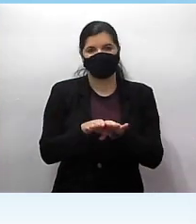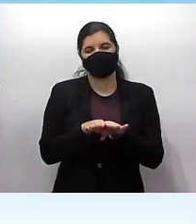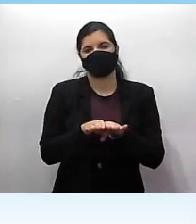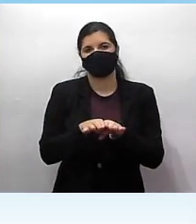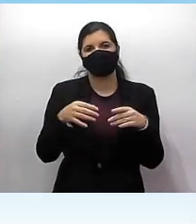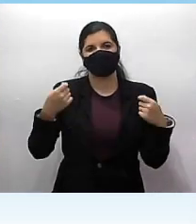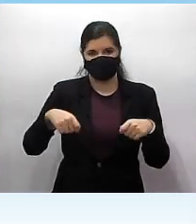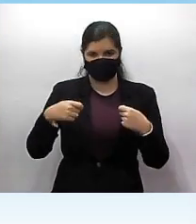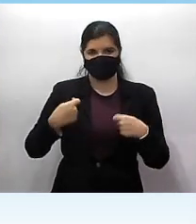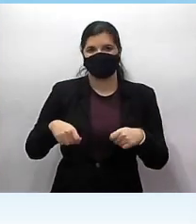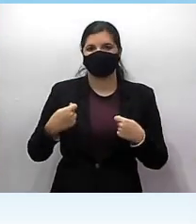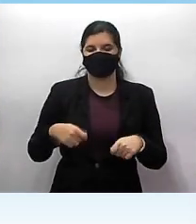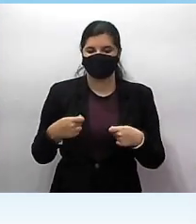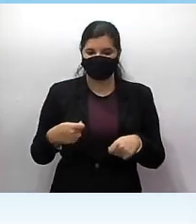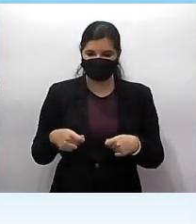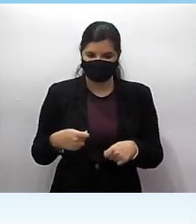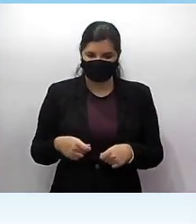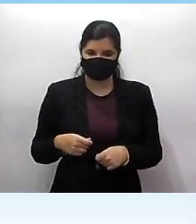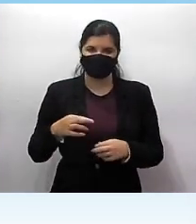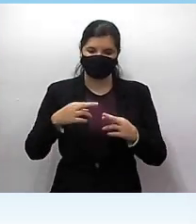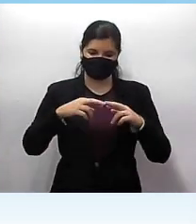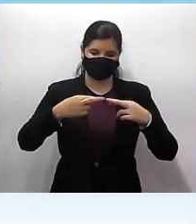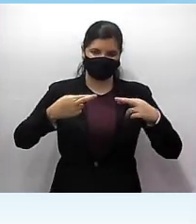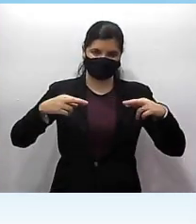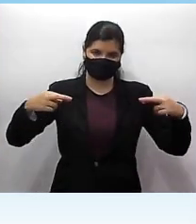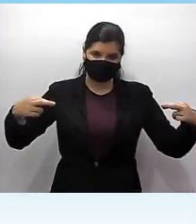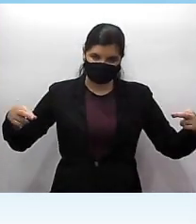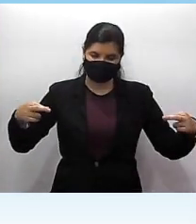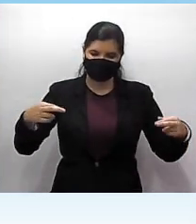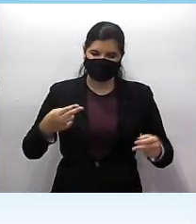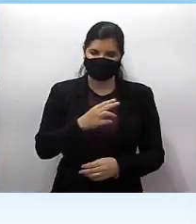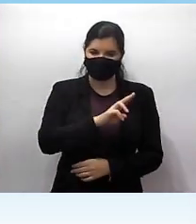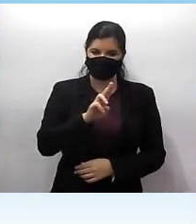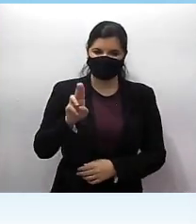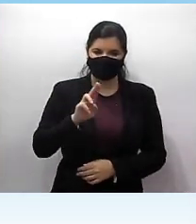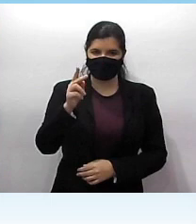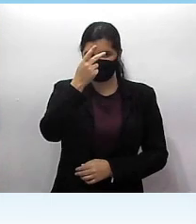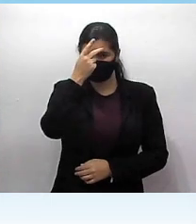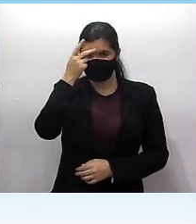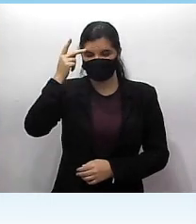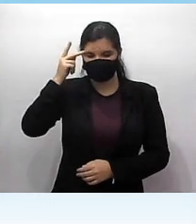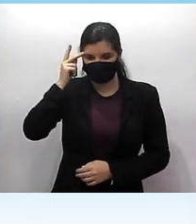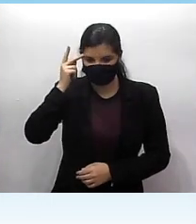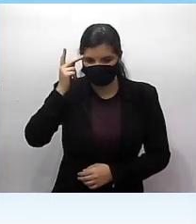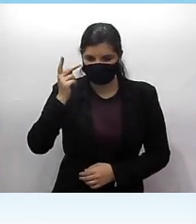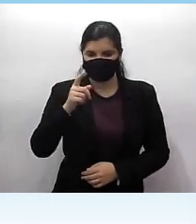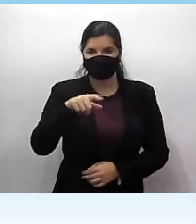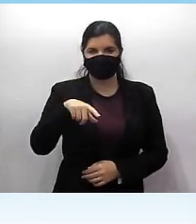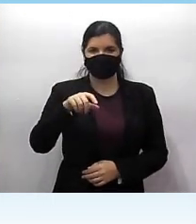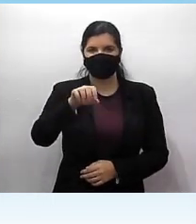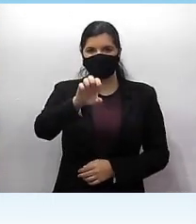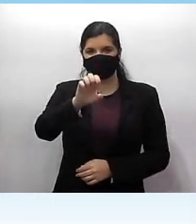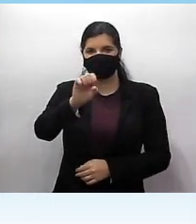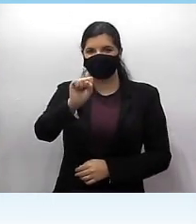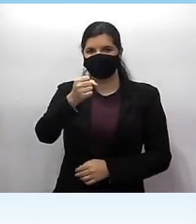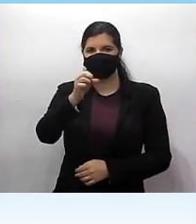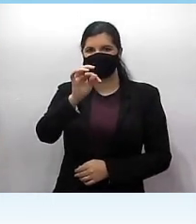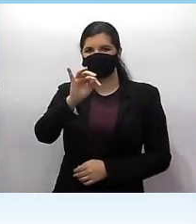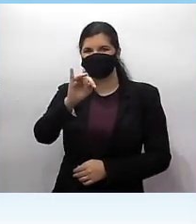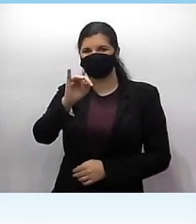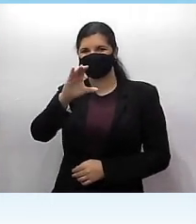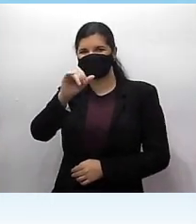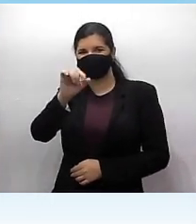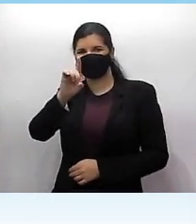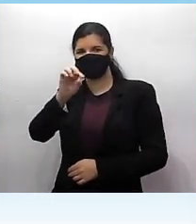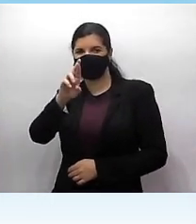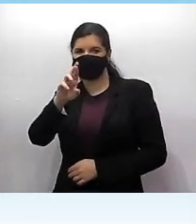medir, claro, né? Então usava-se corda e o nome dessas pessoas que mediam eram os esticadores de cordas